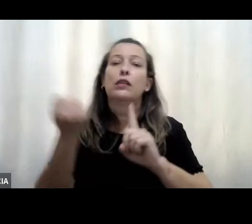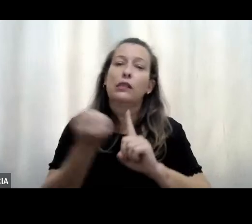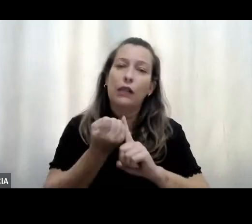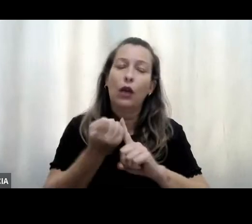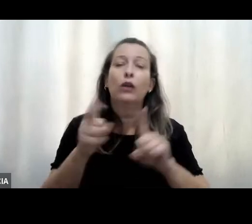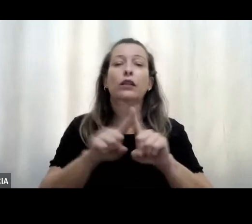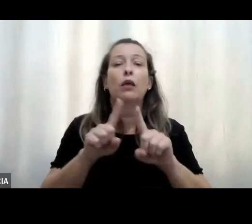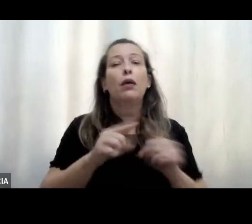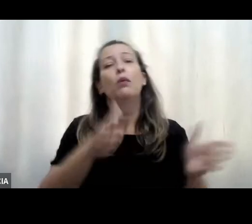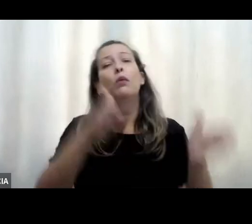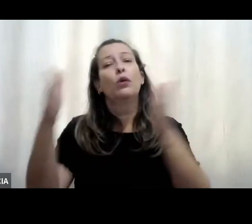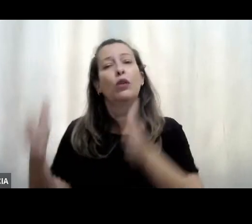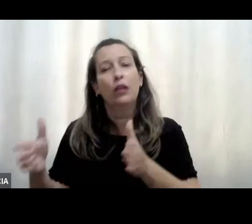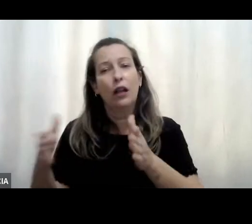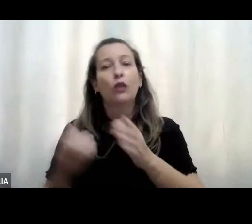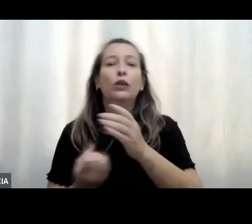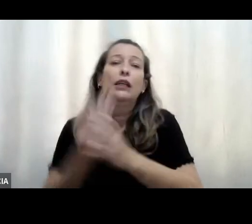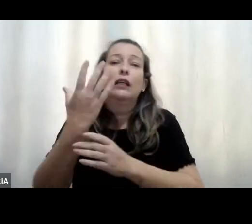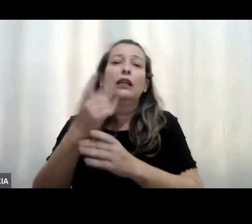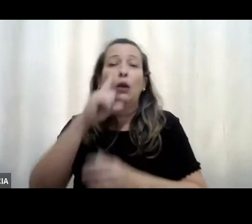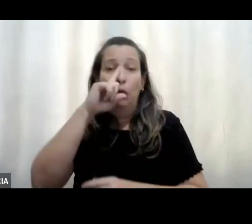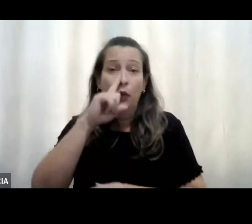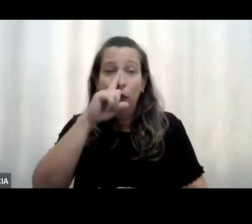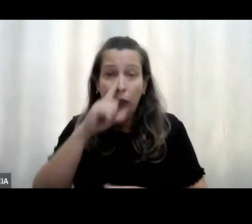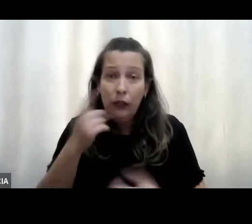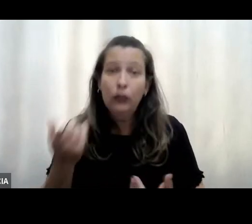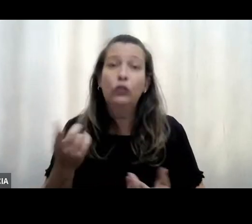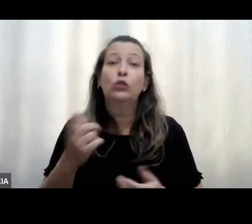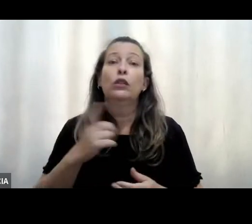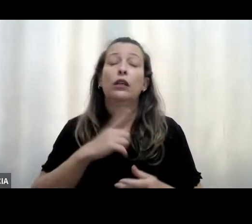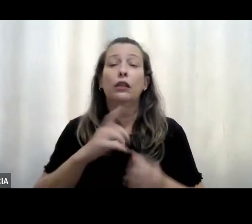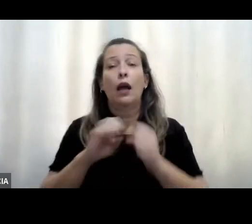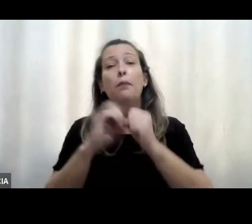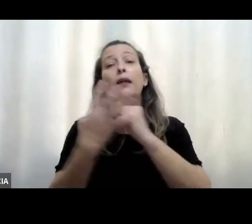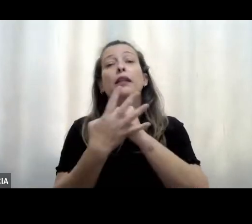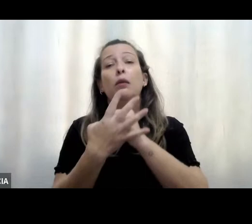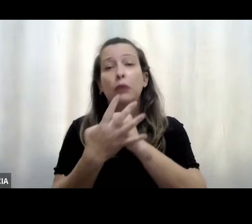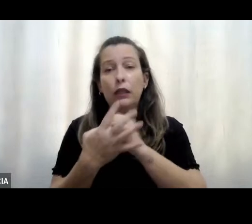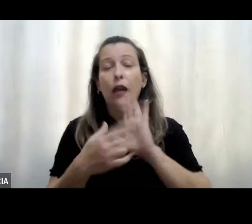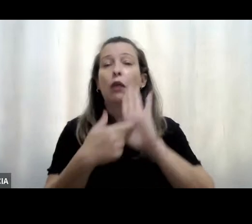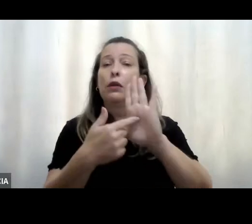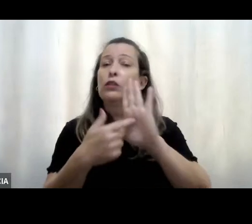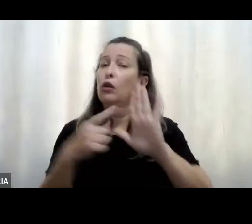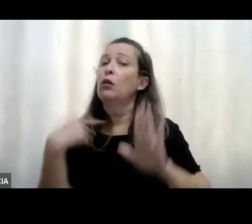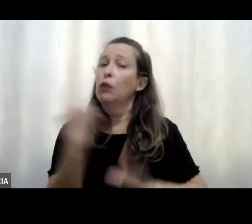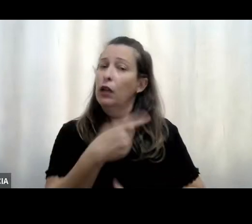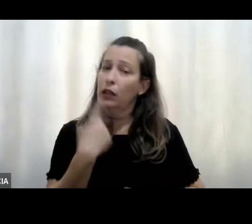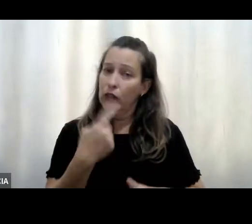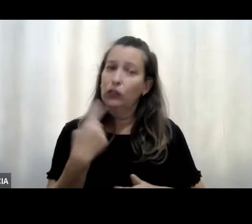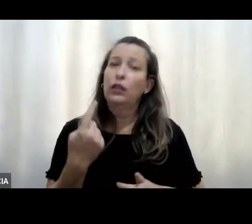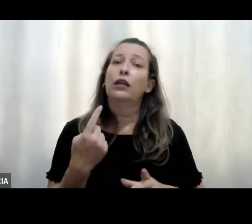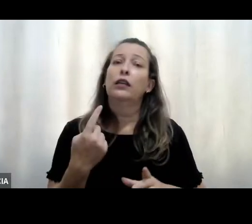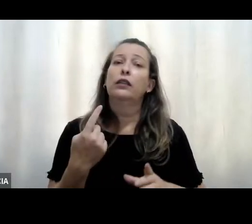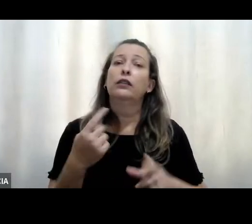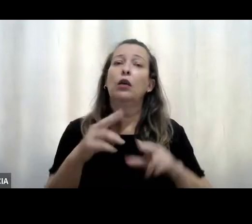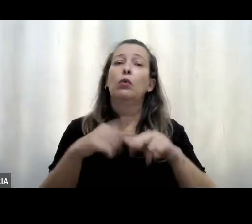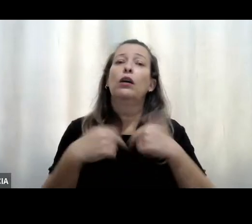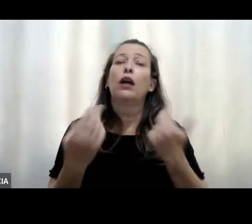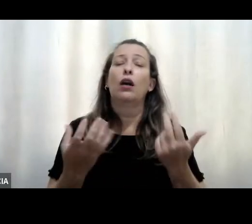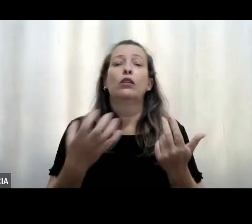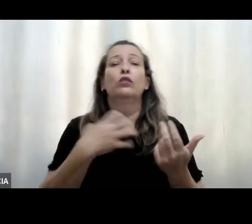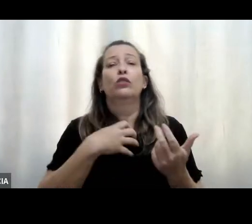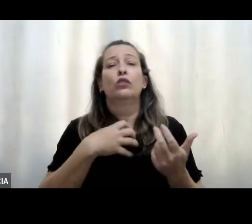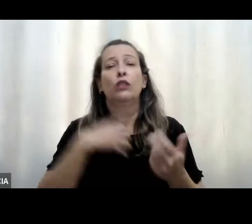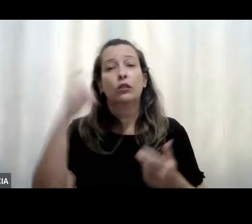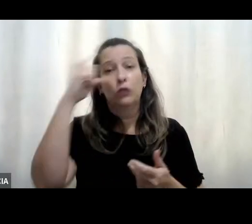lado, cria esse risco, né? Que a pandemia apresentou para a gente as consequências de uma maneira muito contundente, né?